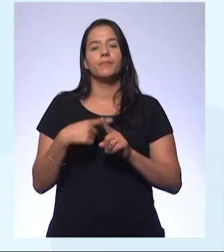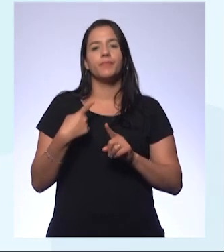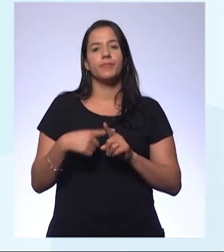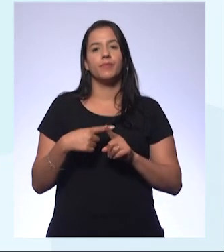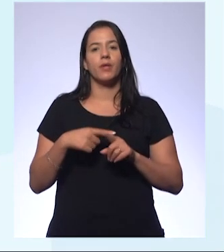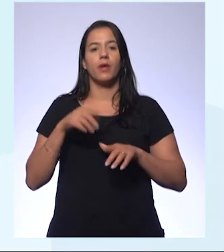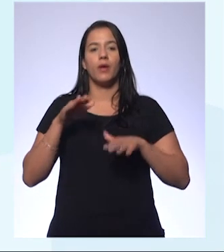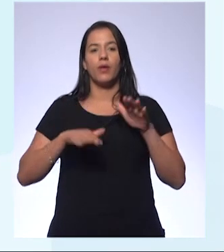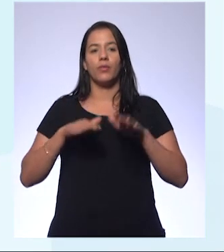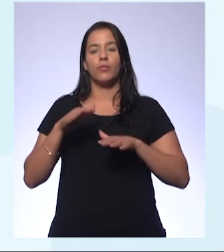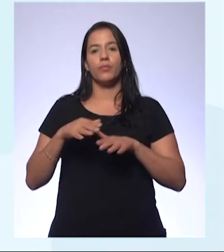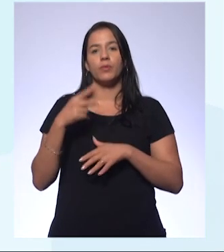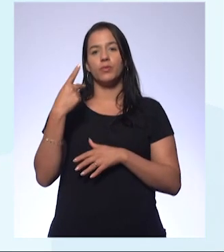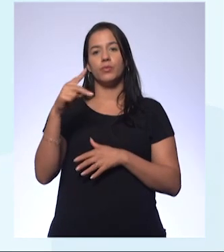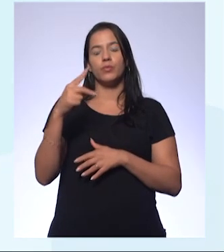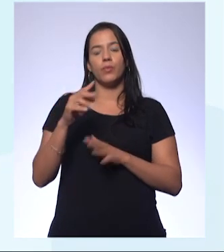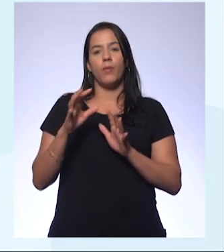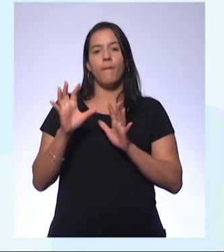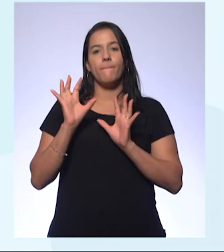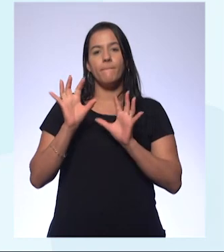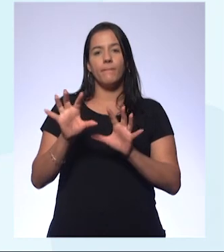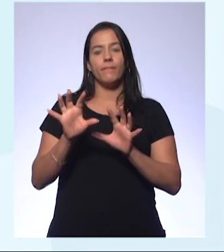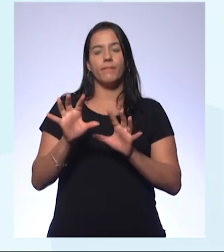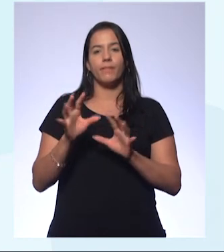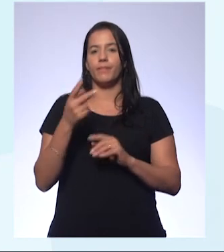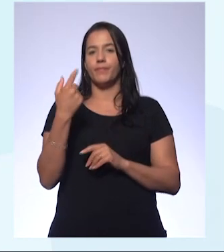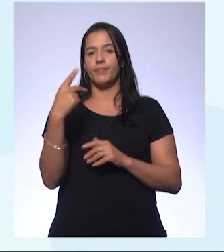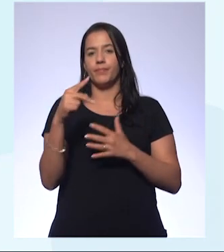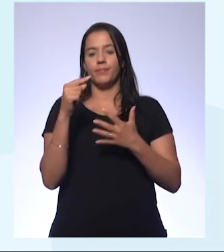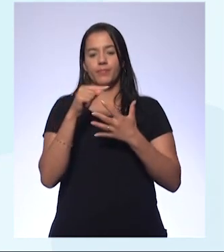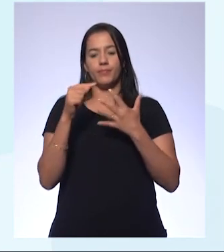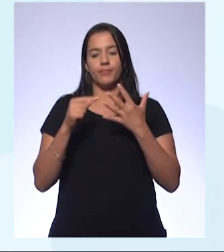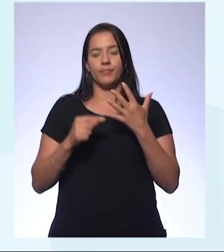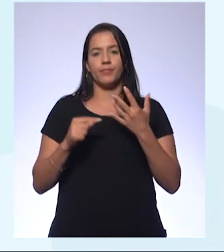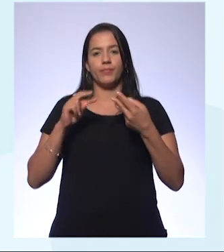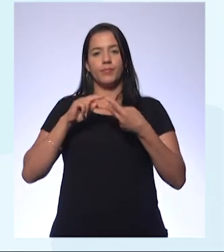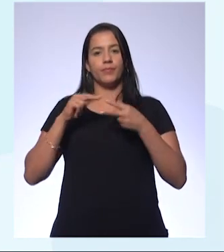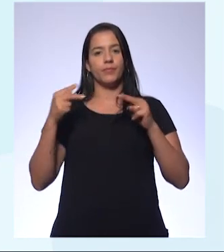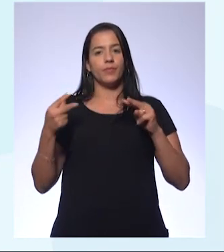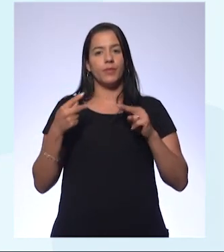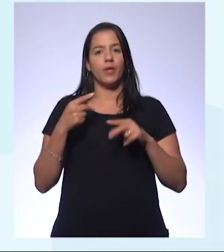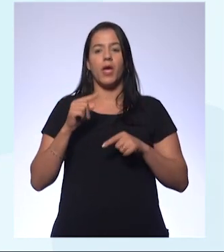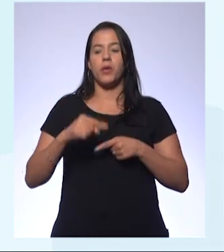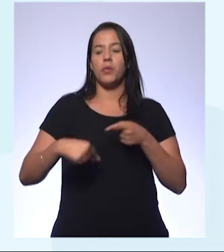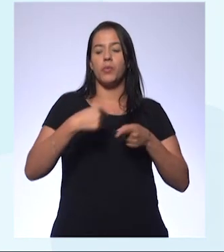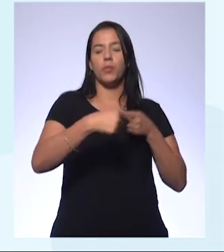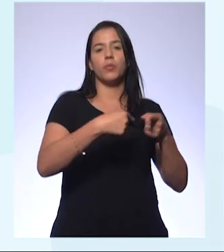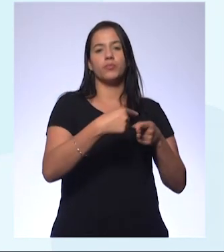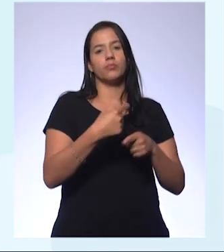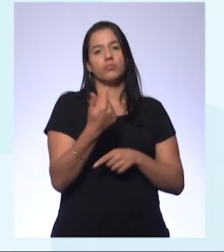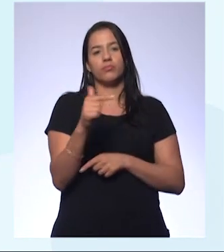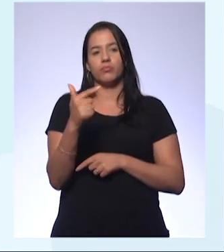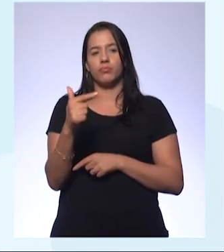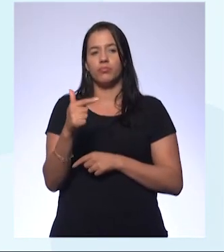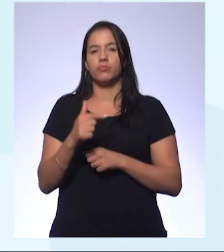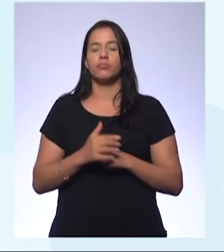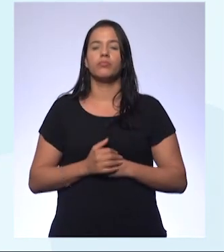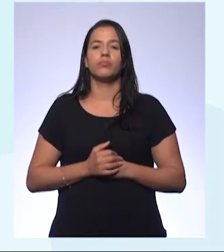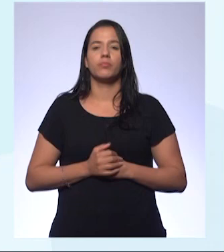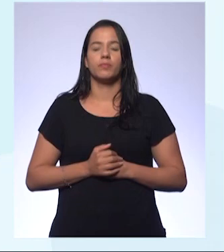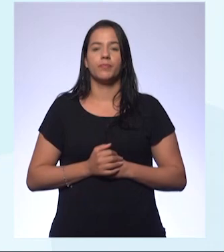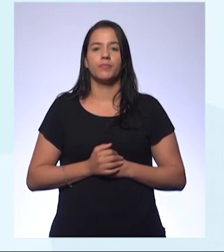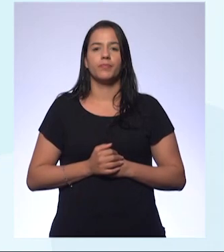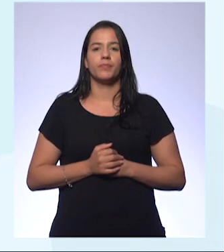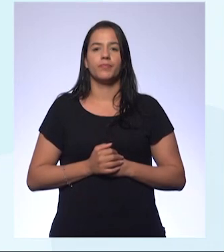alguma característica que tem ali no seu corpo, mas que não vai ser passada nas células